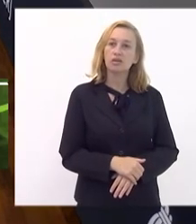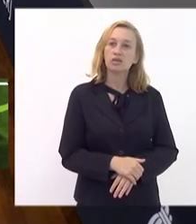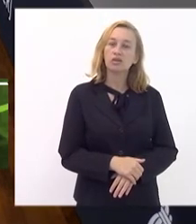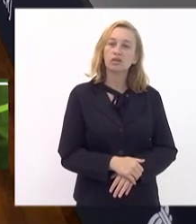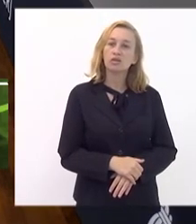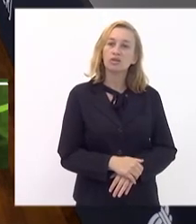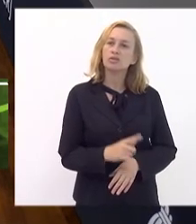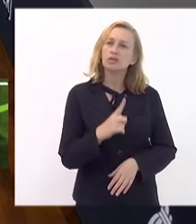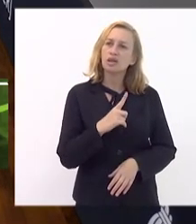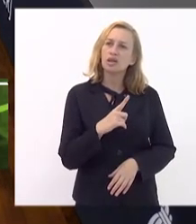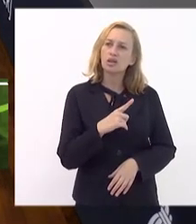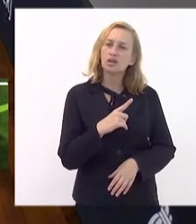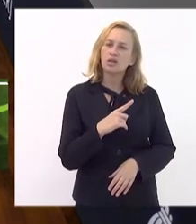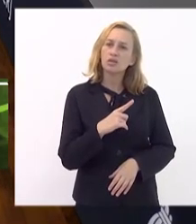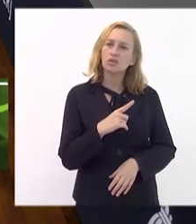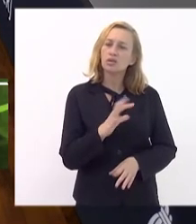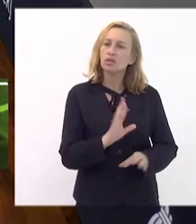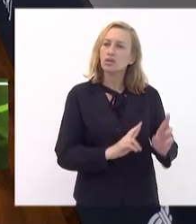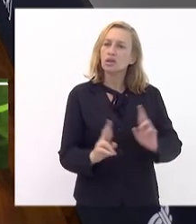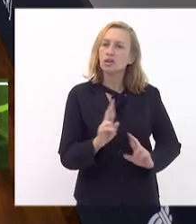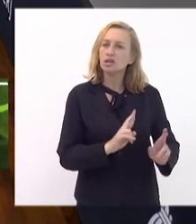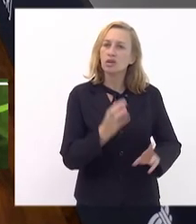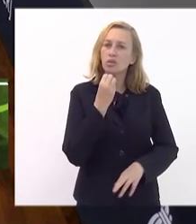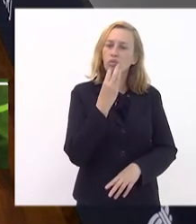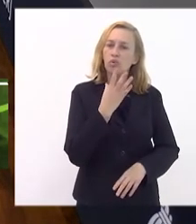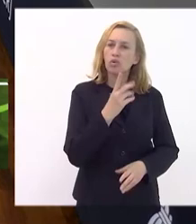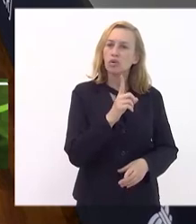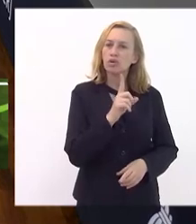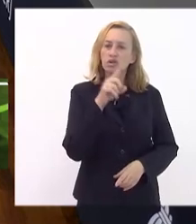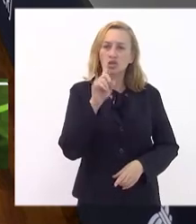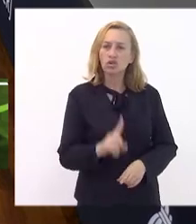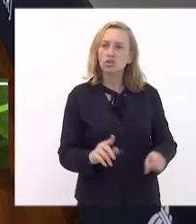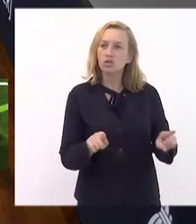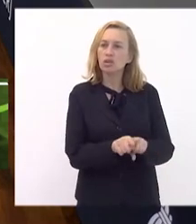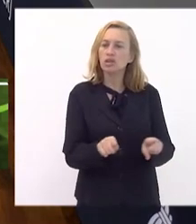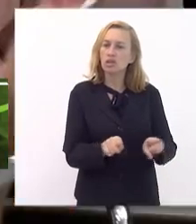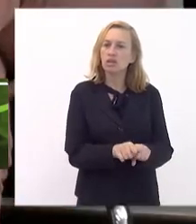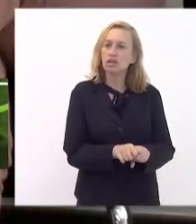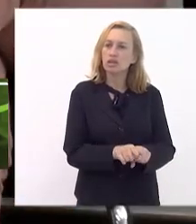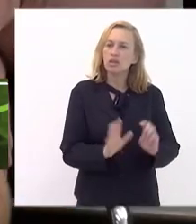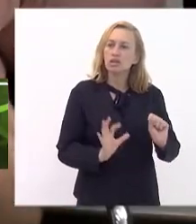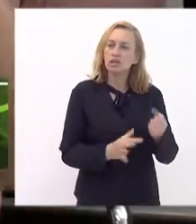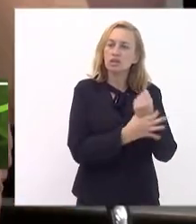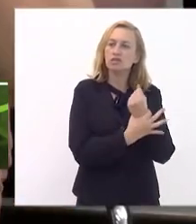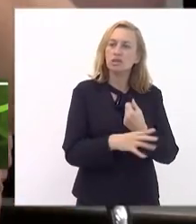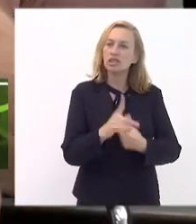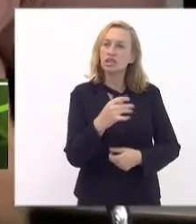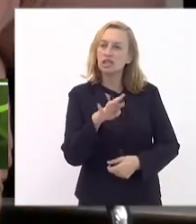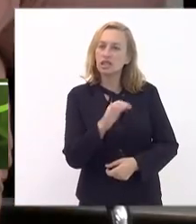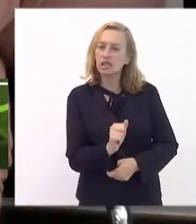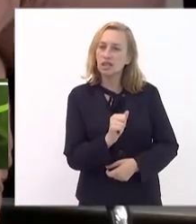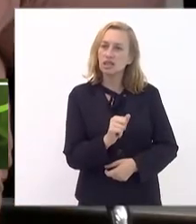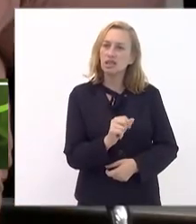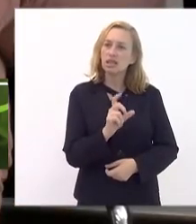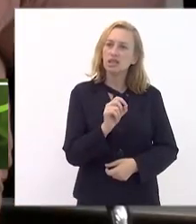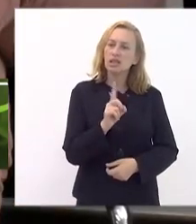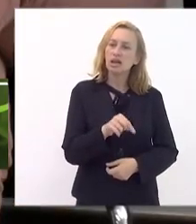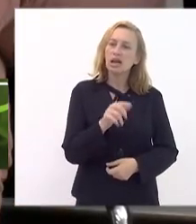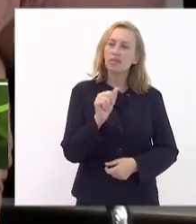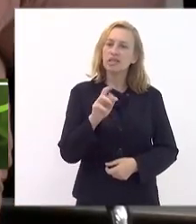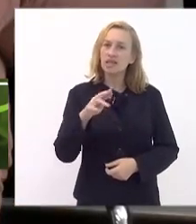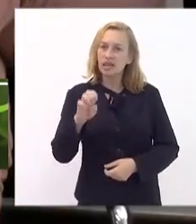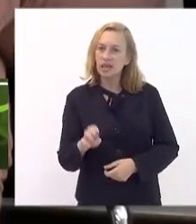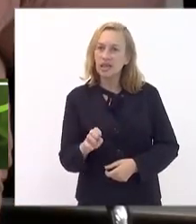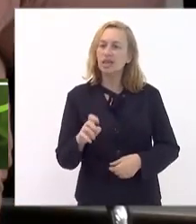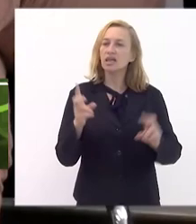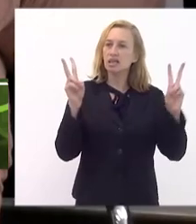gente tem uma relação muito boa com uma diretoria também de segurança hídrica, que é a DSEC, e essa